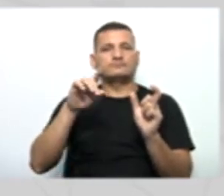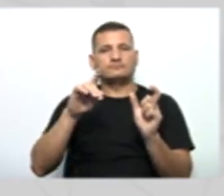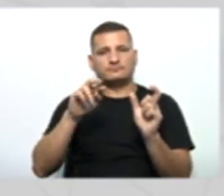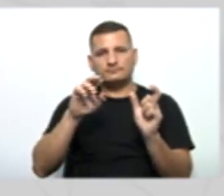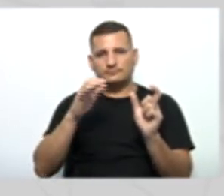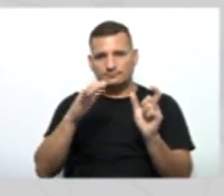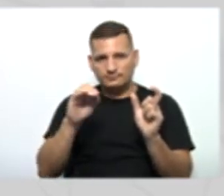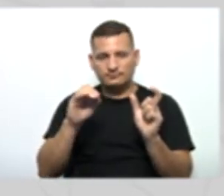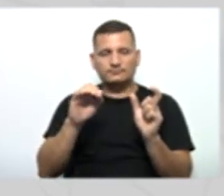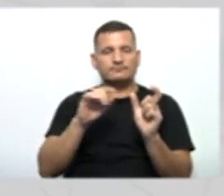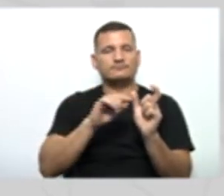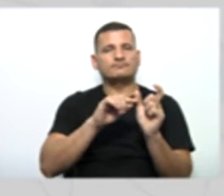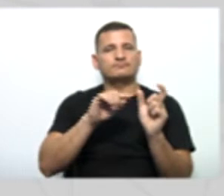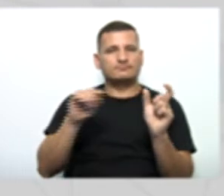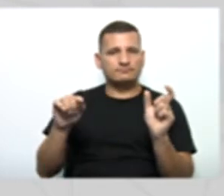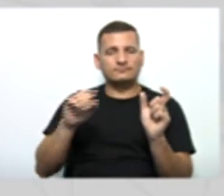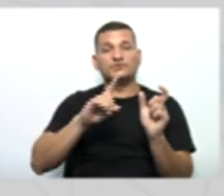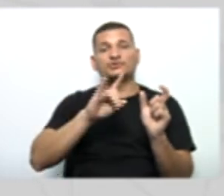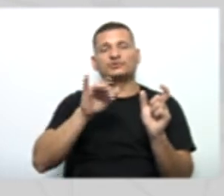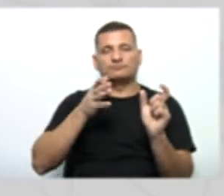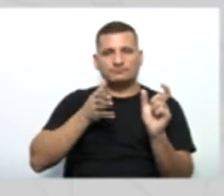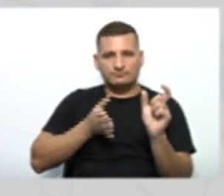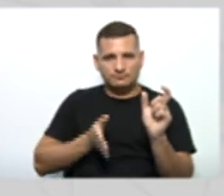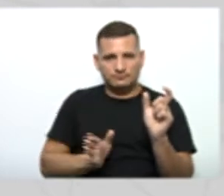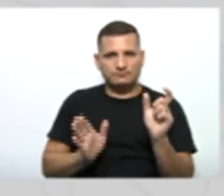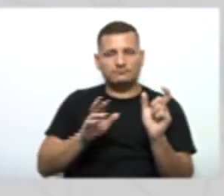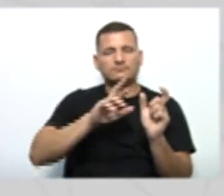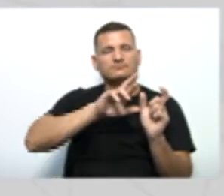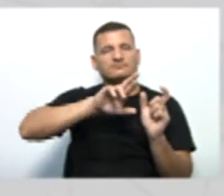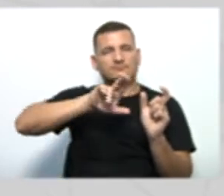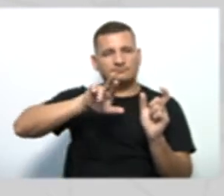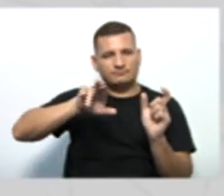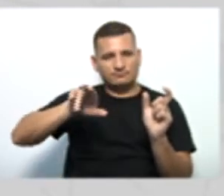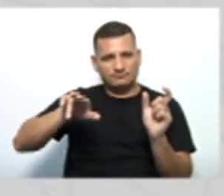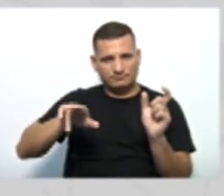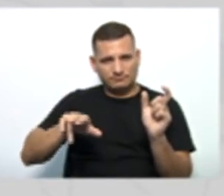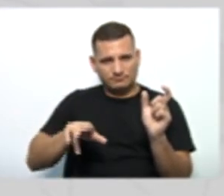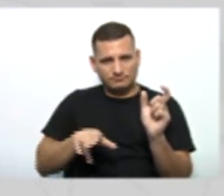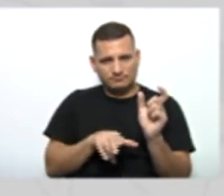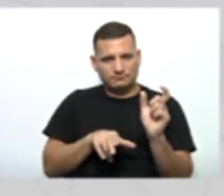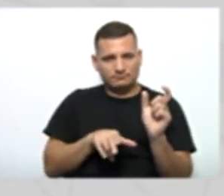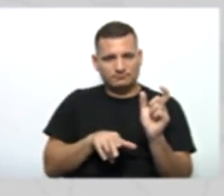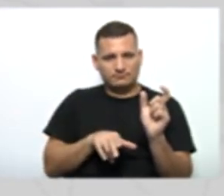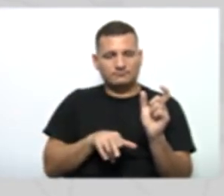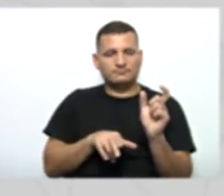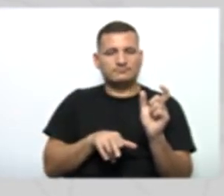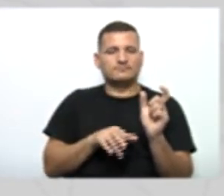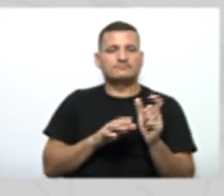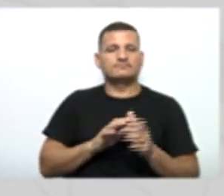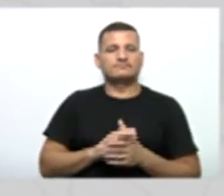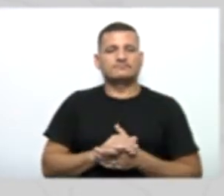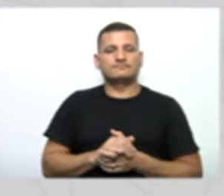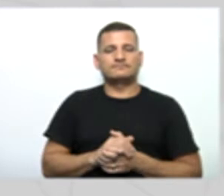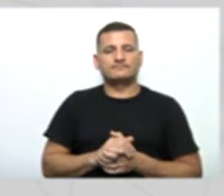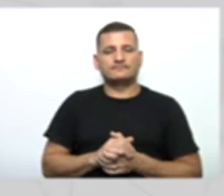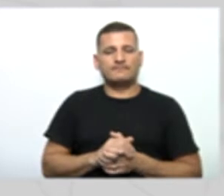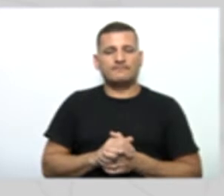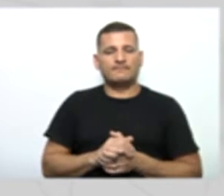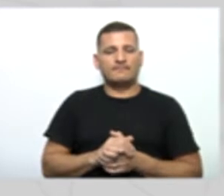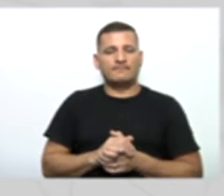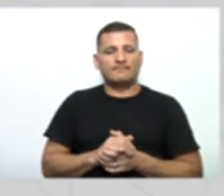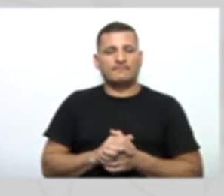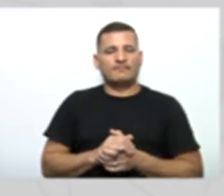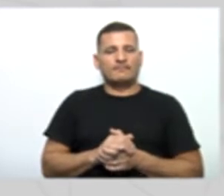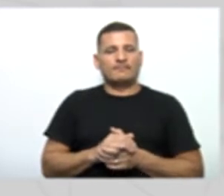colocar data de nascimento e assim por diante. Tranquilo? Então aqui, ó,